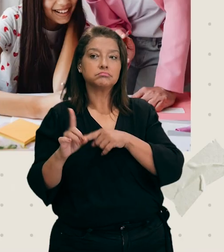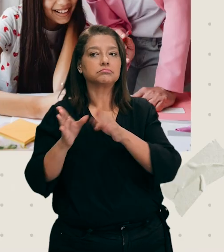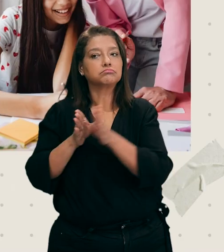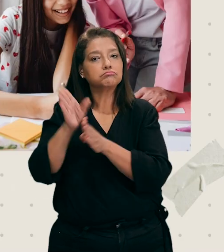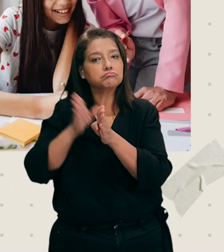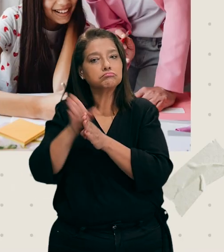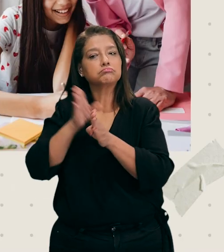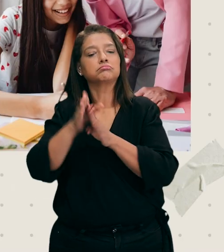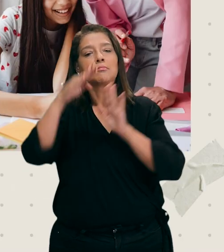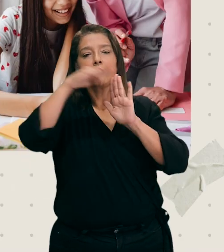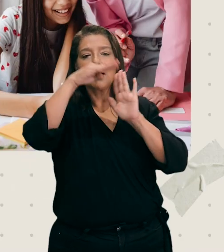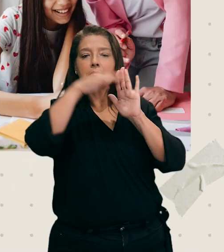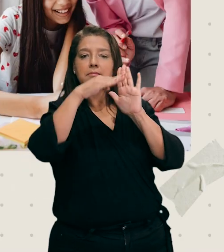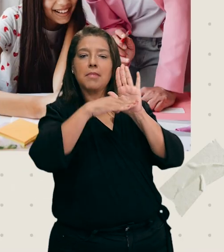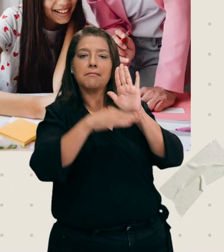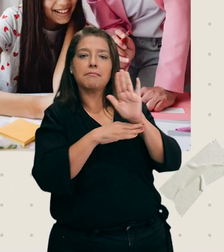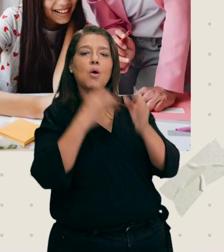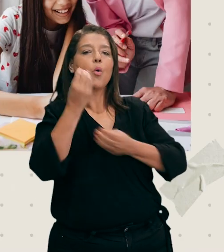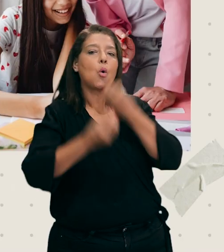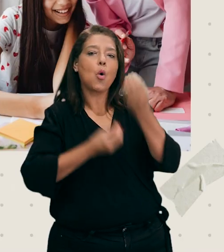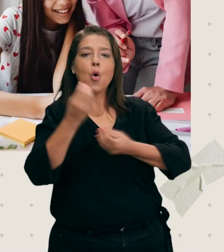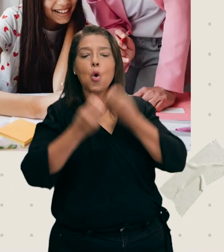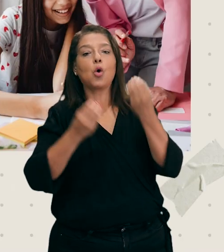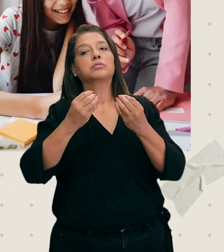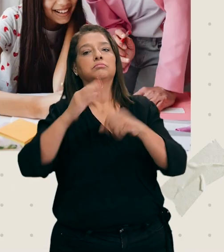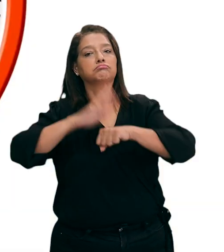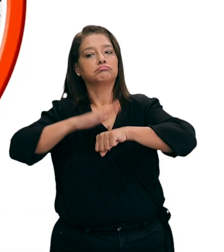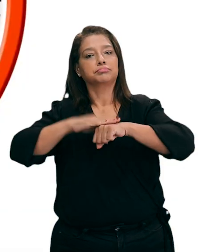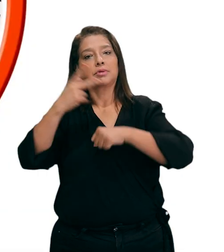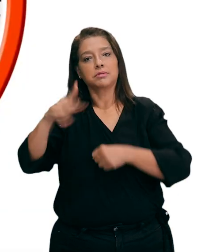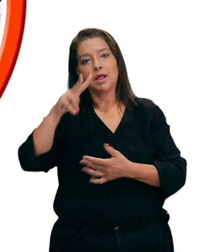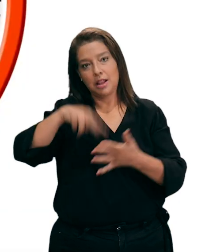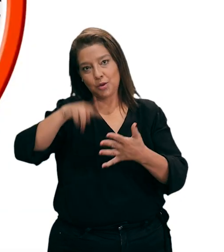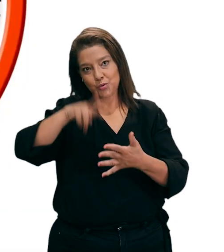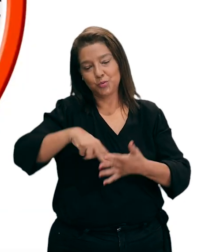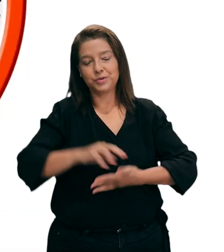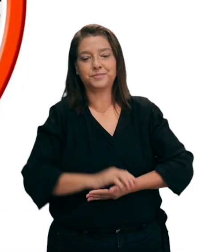instruir passo a passo como criar um hábito de leitura.